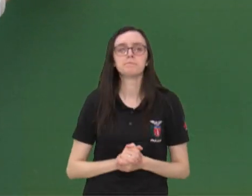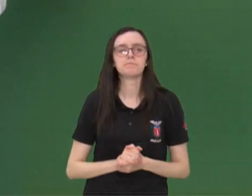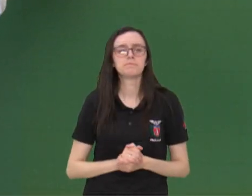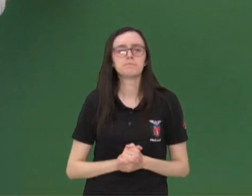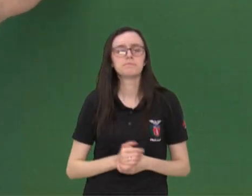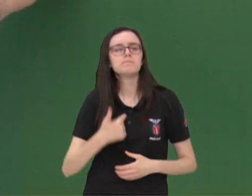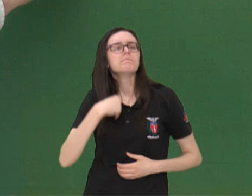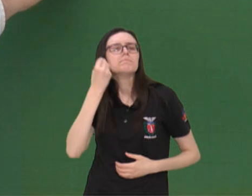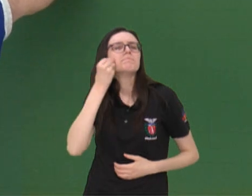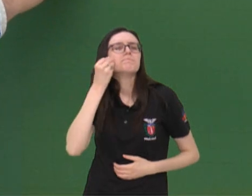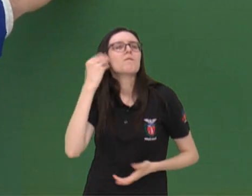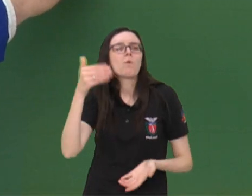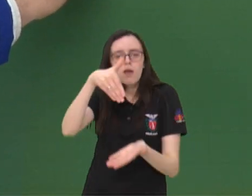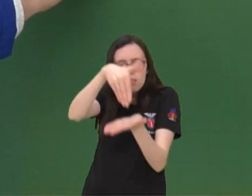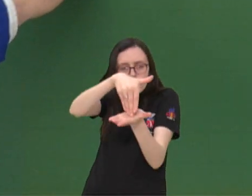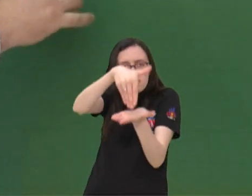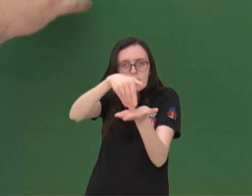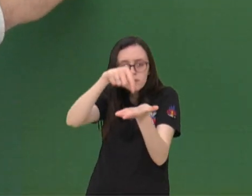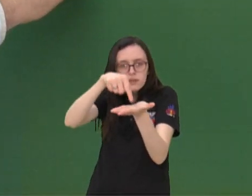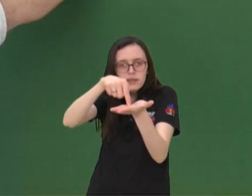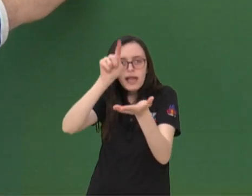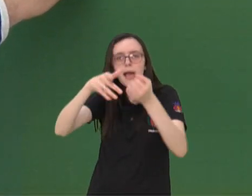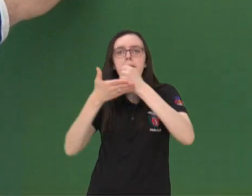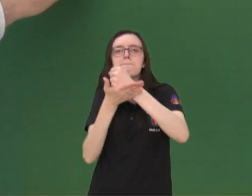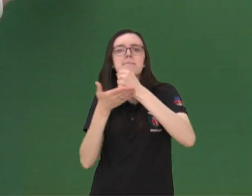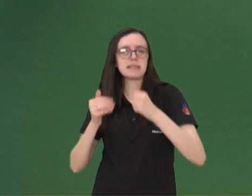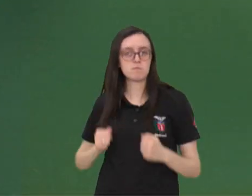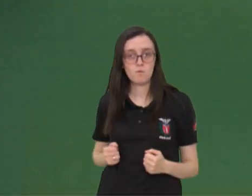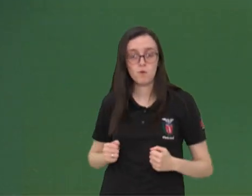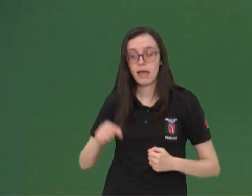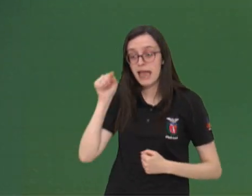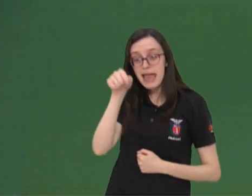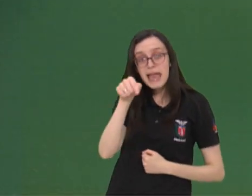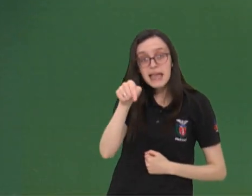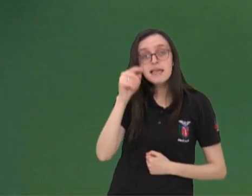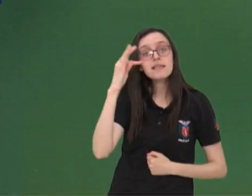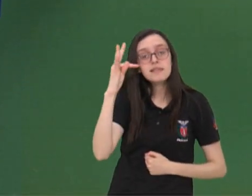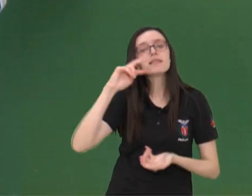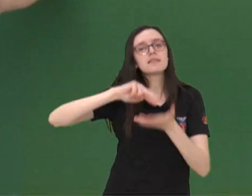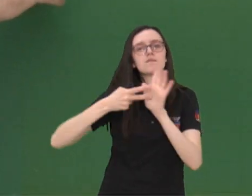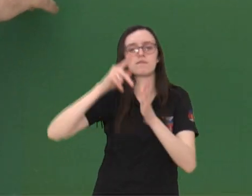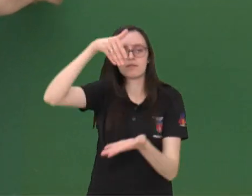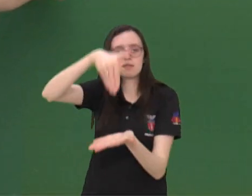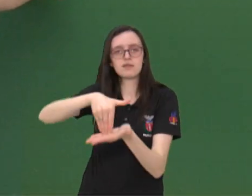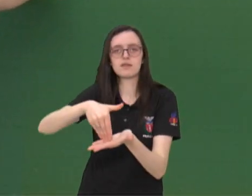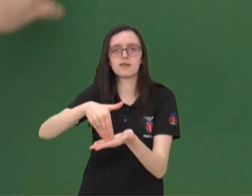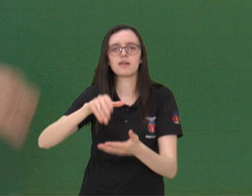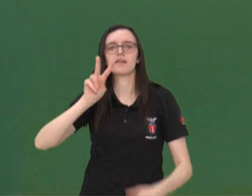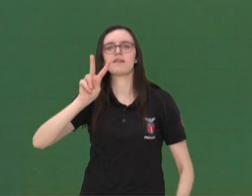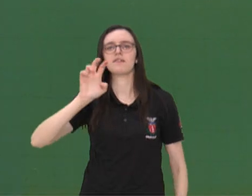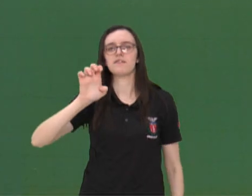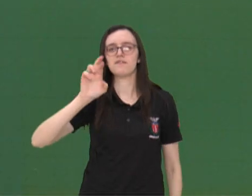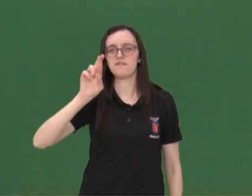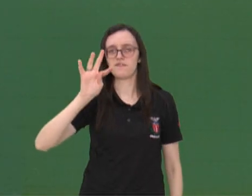estou buscando o instante t. E para nós, esse instante t é o t do vértice.